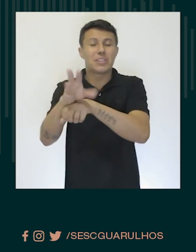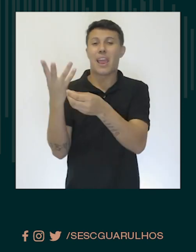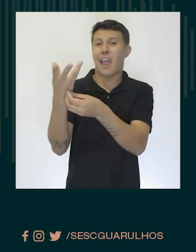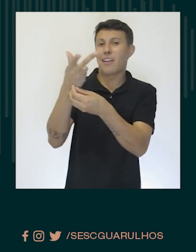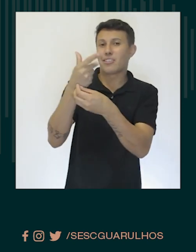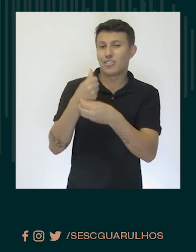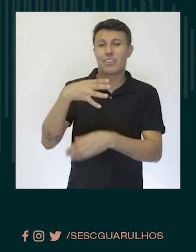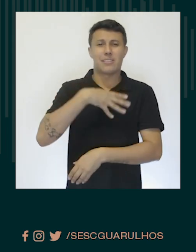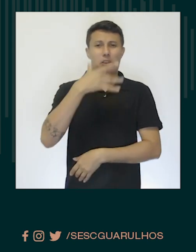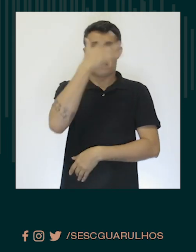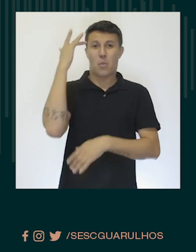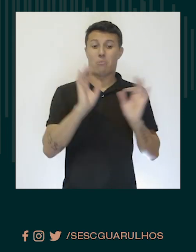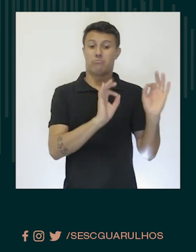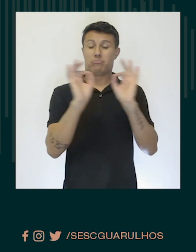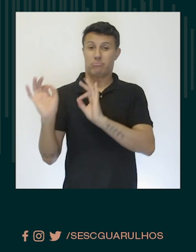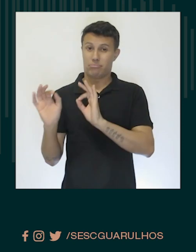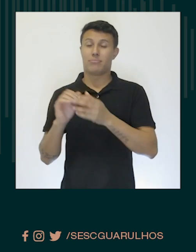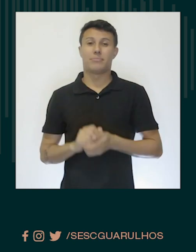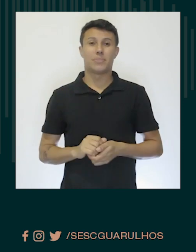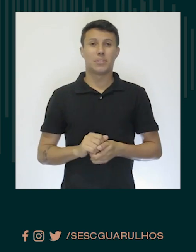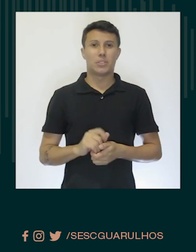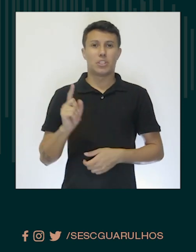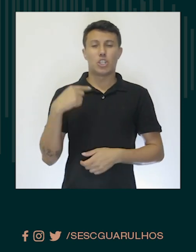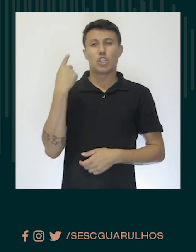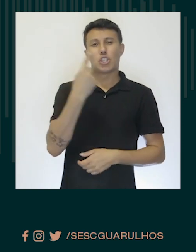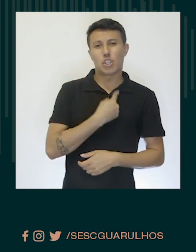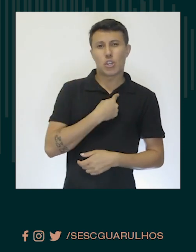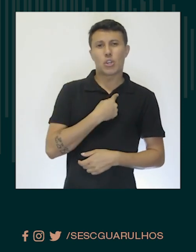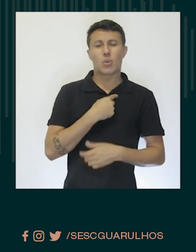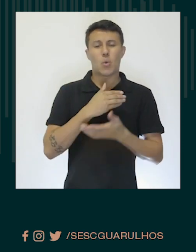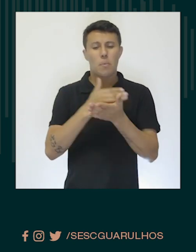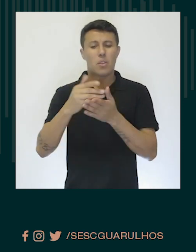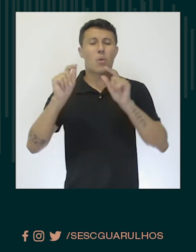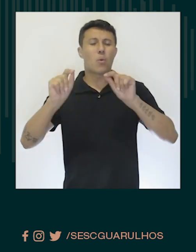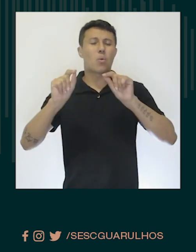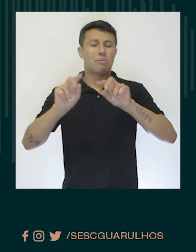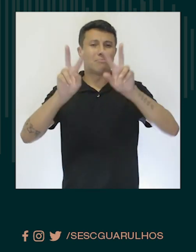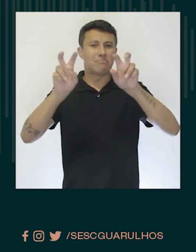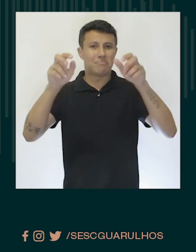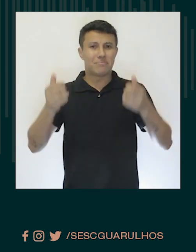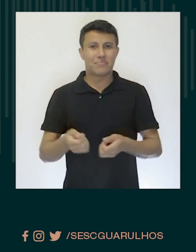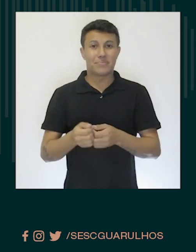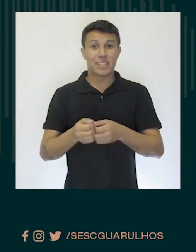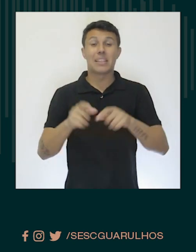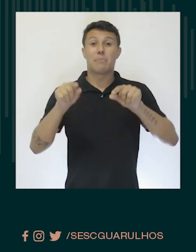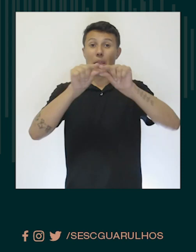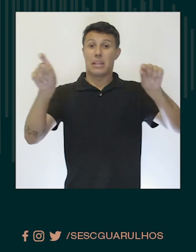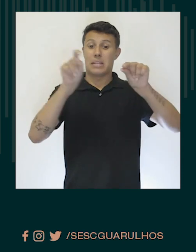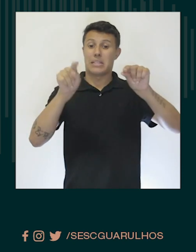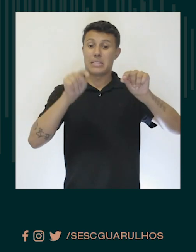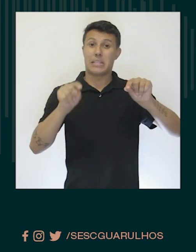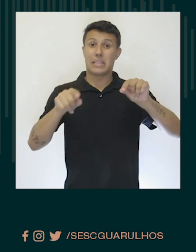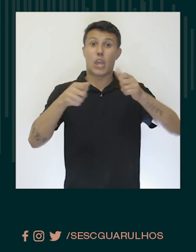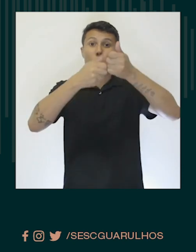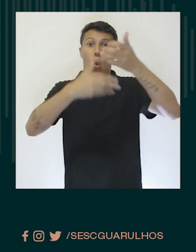A gente, dentro desse assunto todo que a gente falou, vamos deixar alguns links nos comentários deste vídeo,